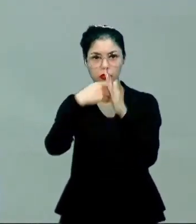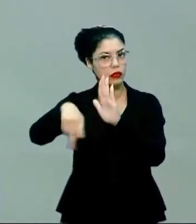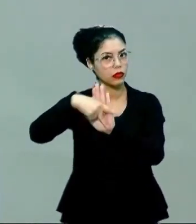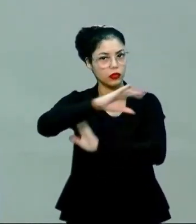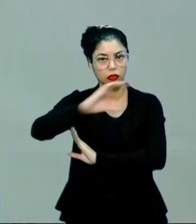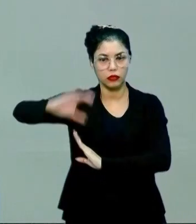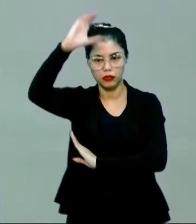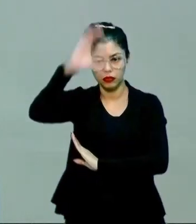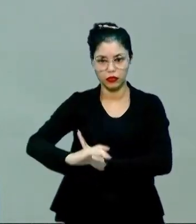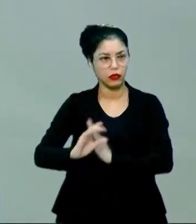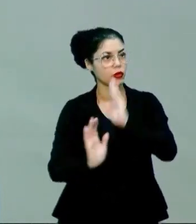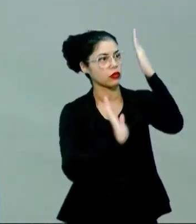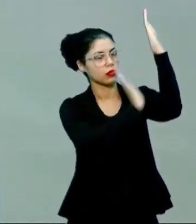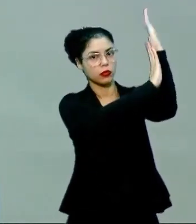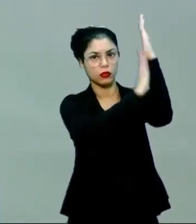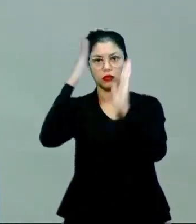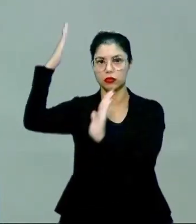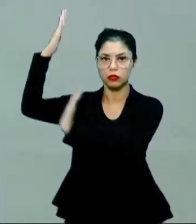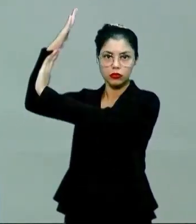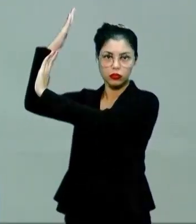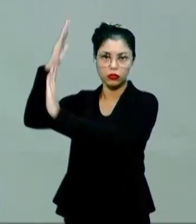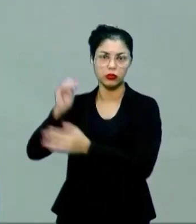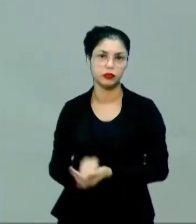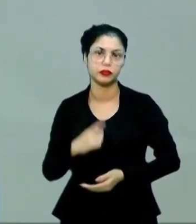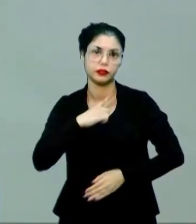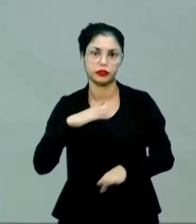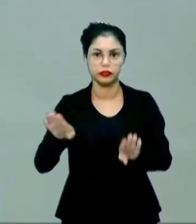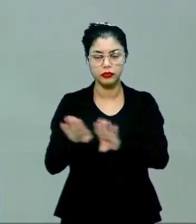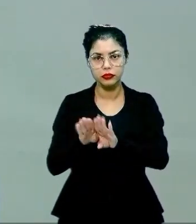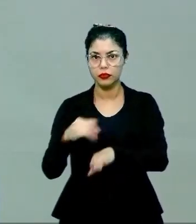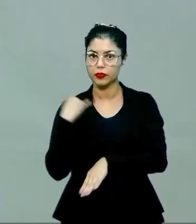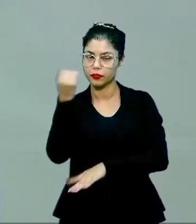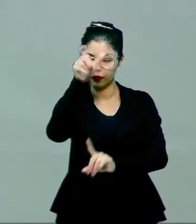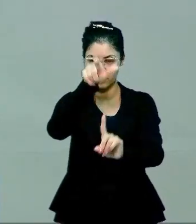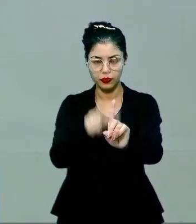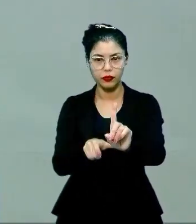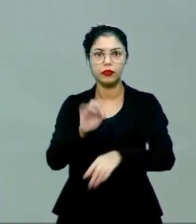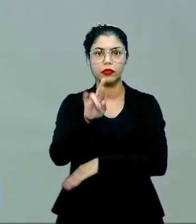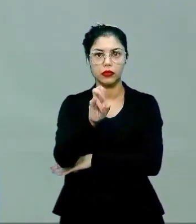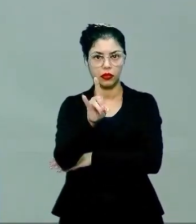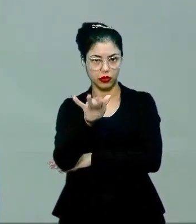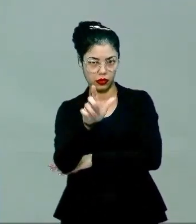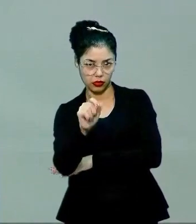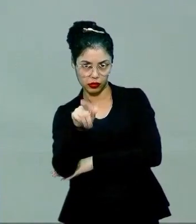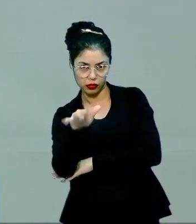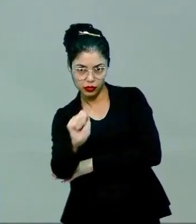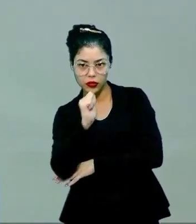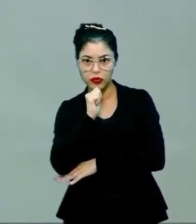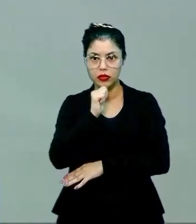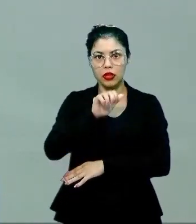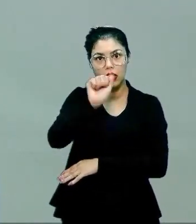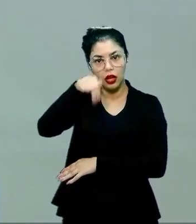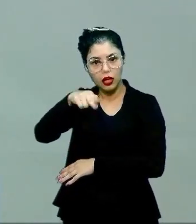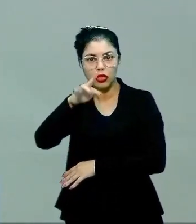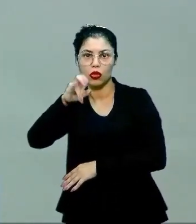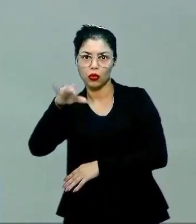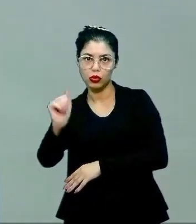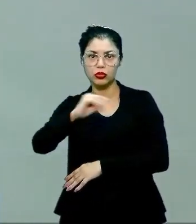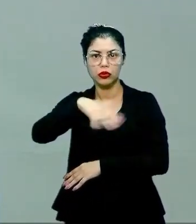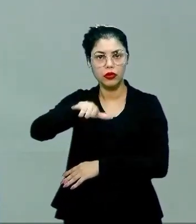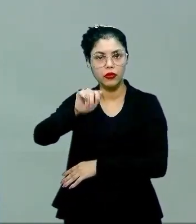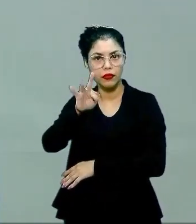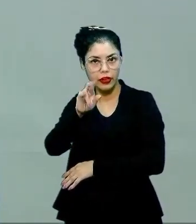muitas vezes nos tetos das igrejas. E eu tenho dois artistas principais, Aleijadinho, o nome dele é Antônio Francisco